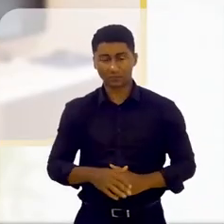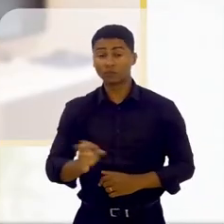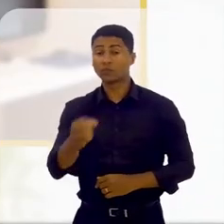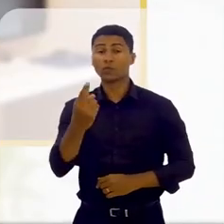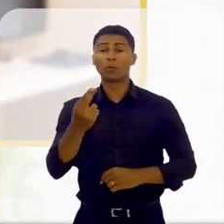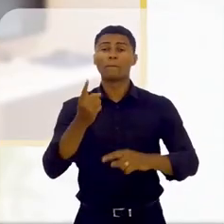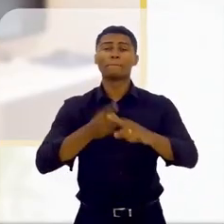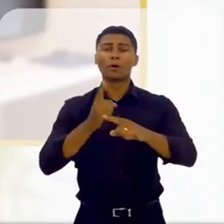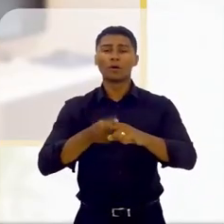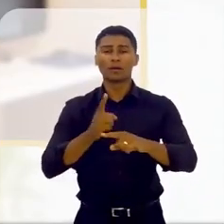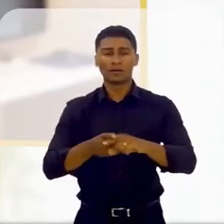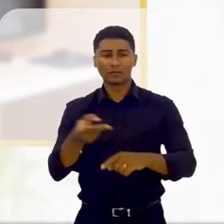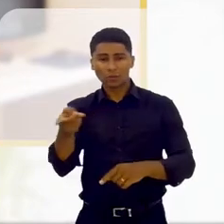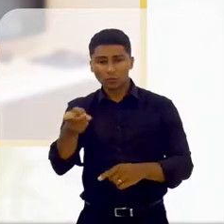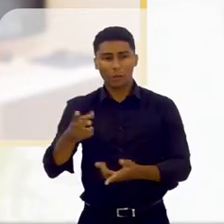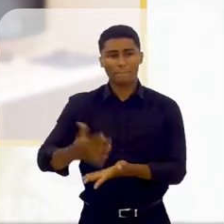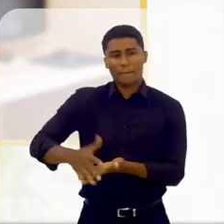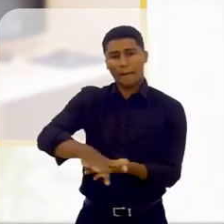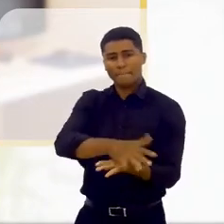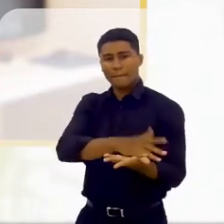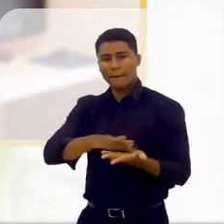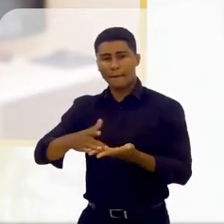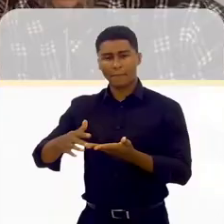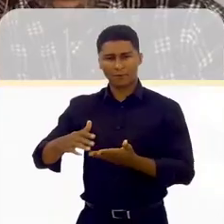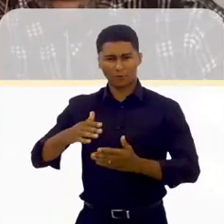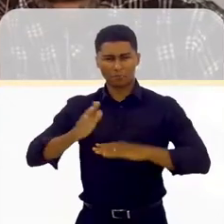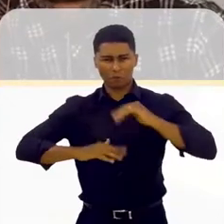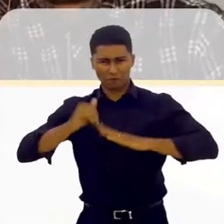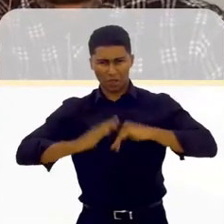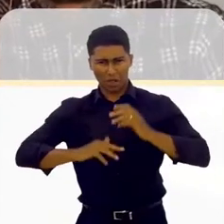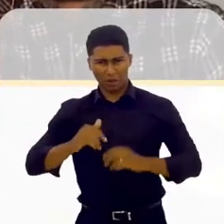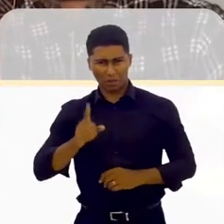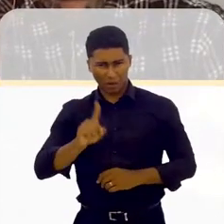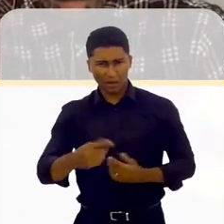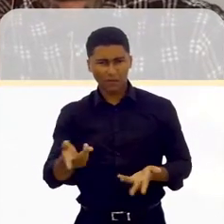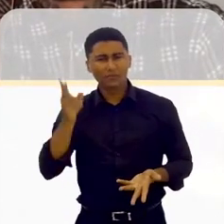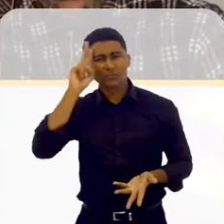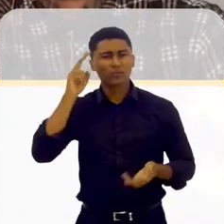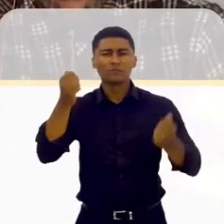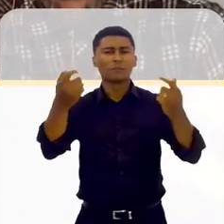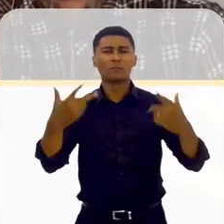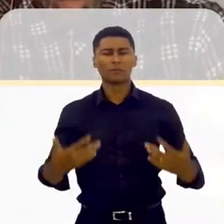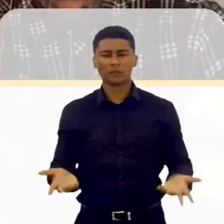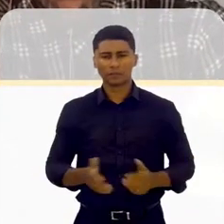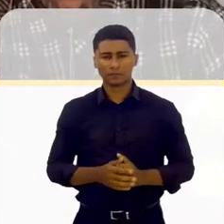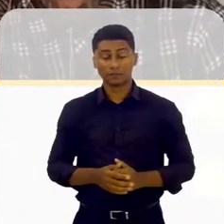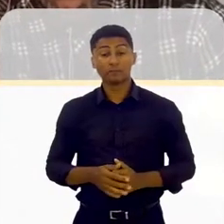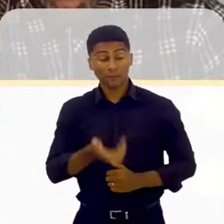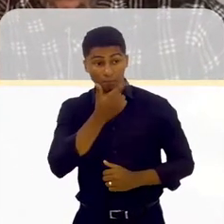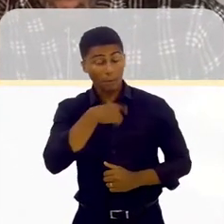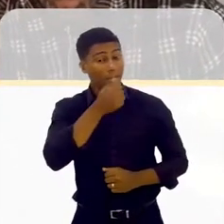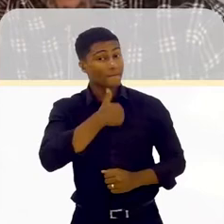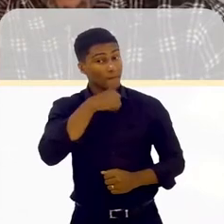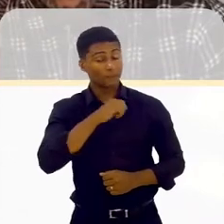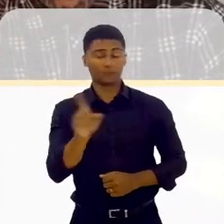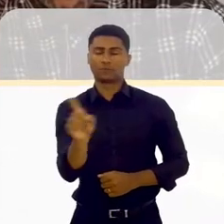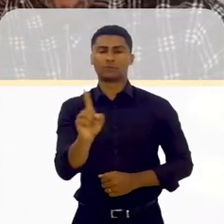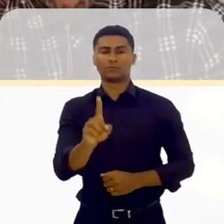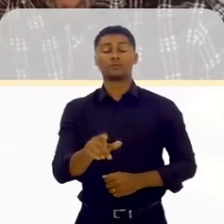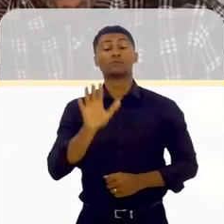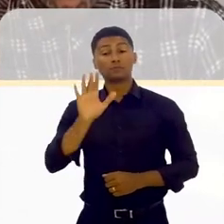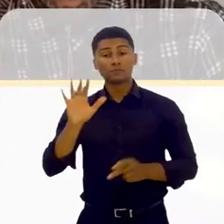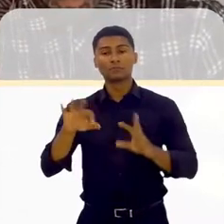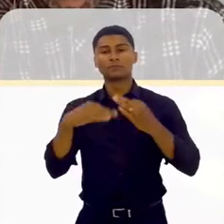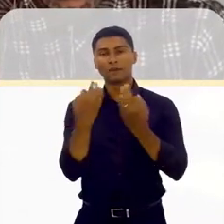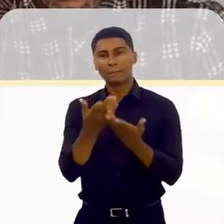eles tocam, já são músicos? Explica essa história. Os pais não, mas o